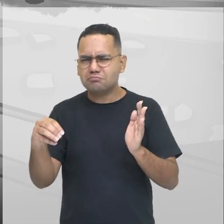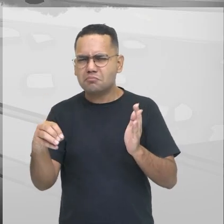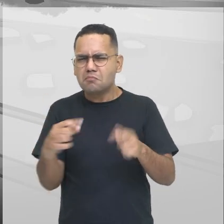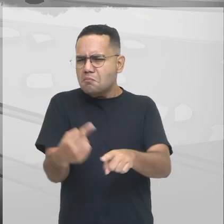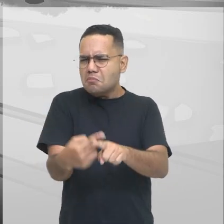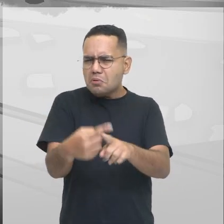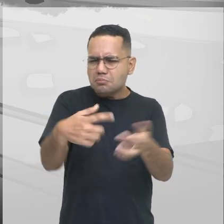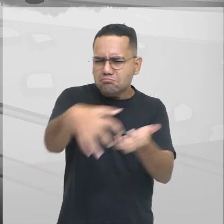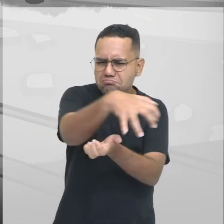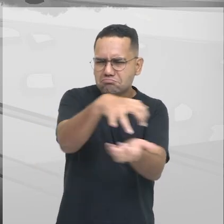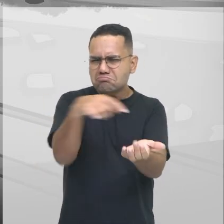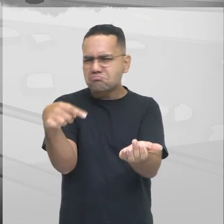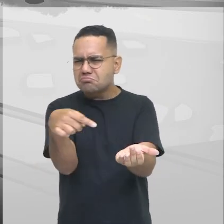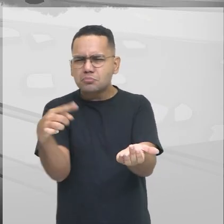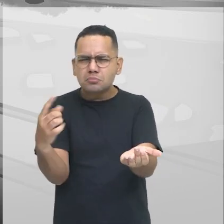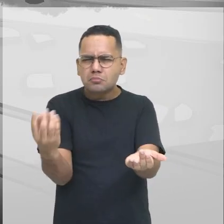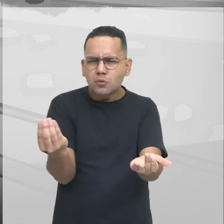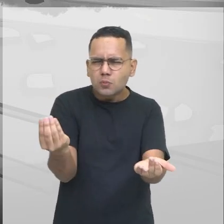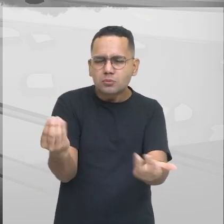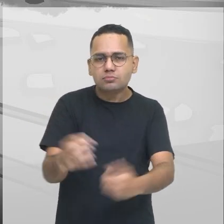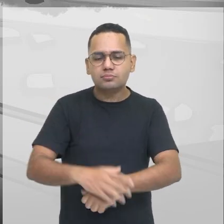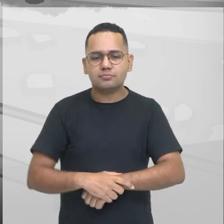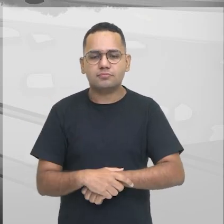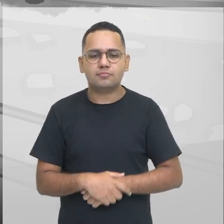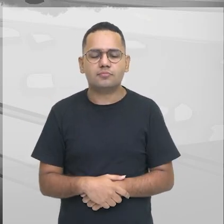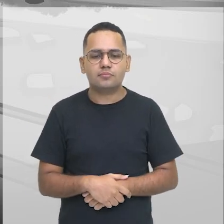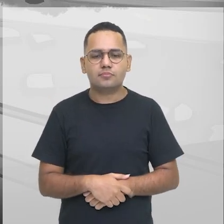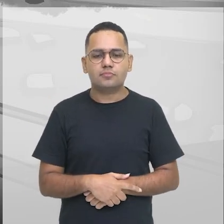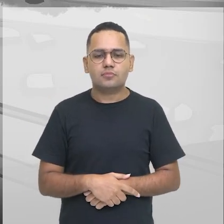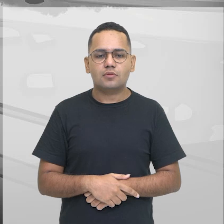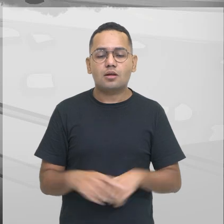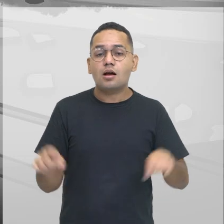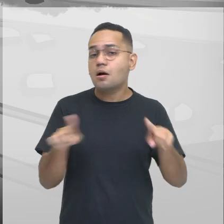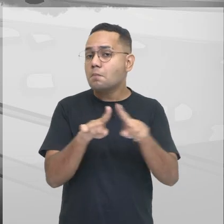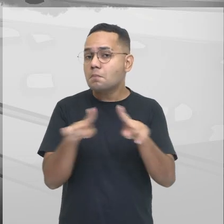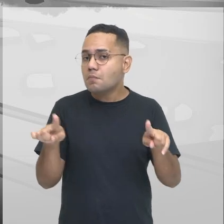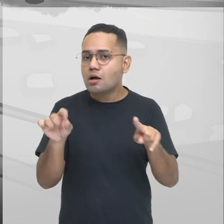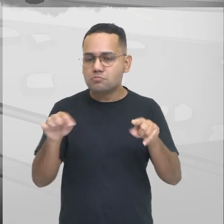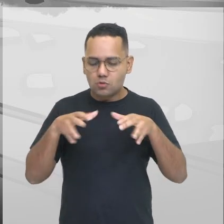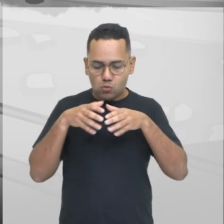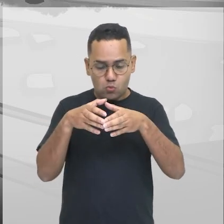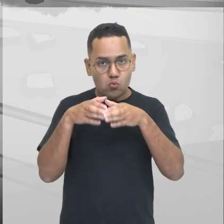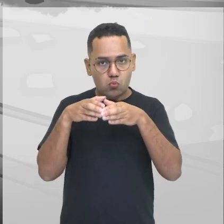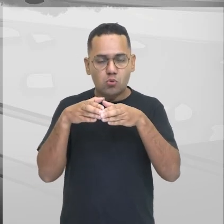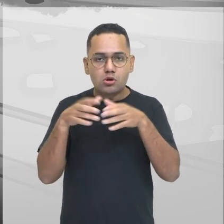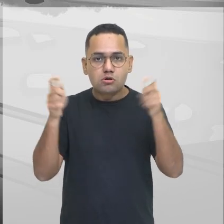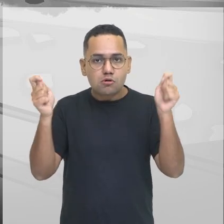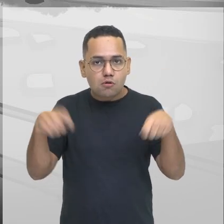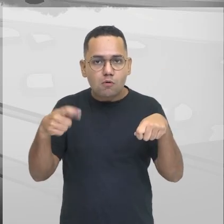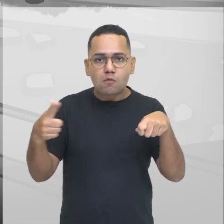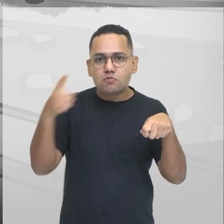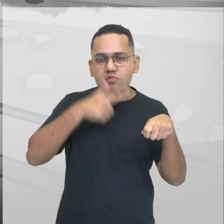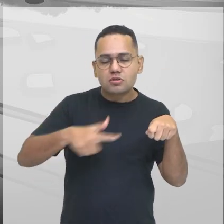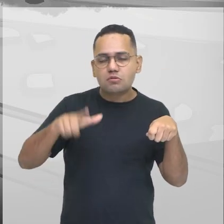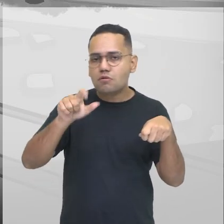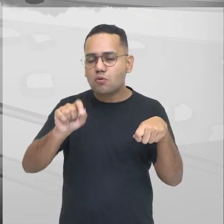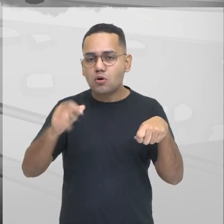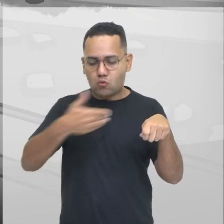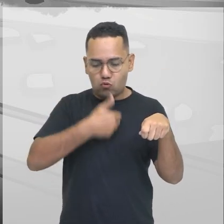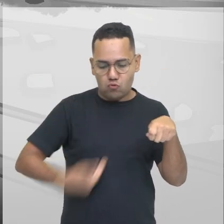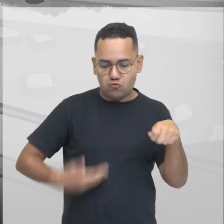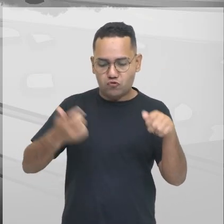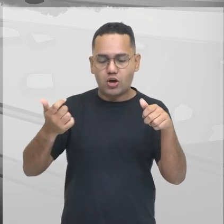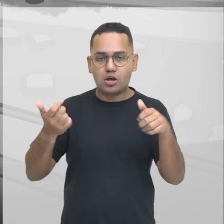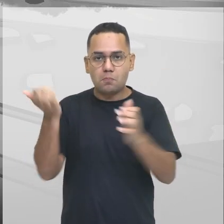gente costuma falar que o movimento que derrubou o governo, instituiu um novo governo lá em 1930, a gente chama